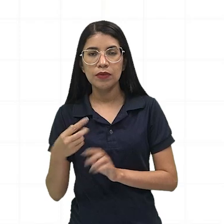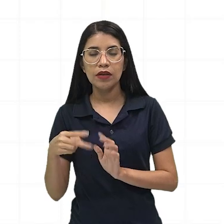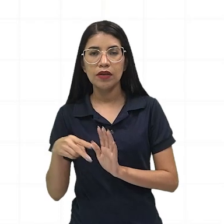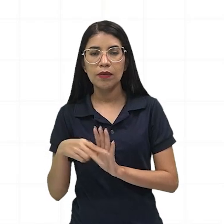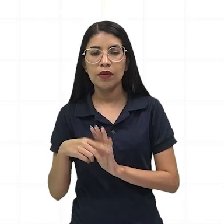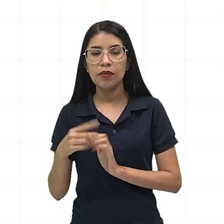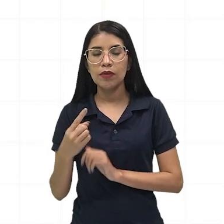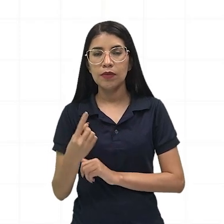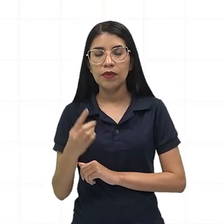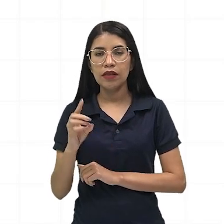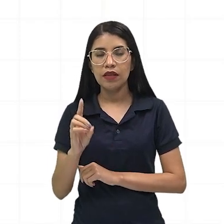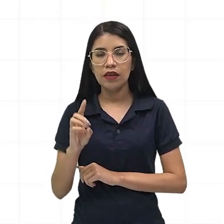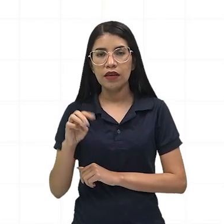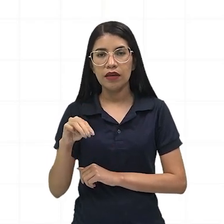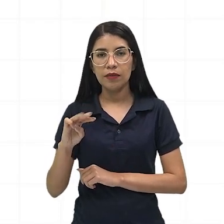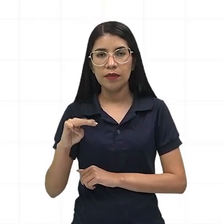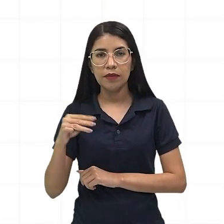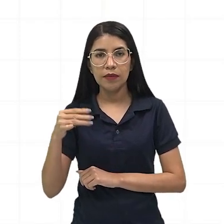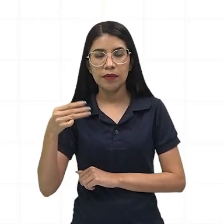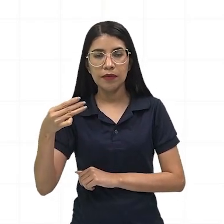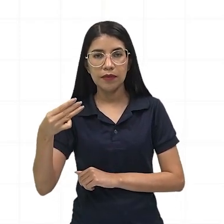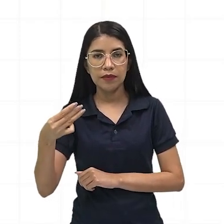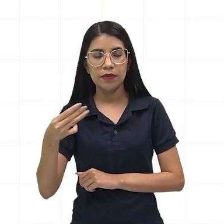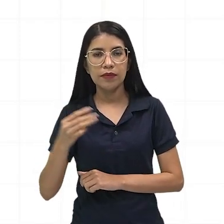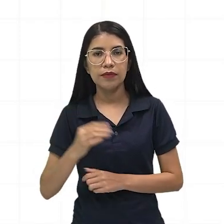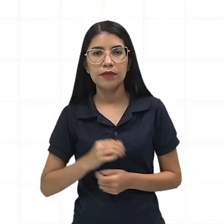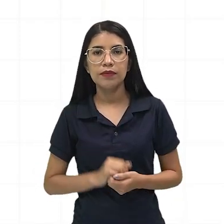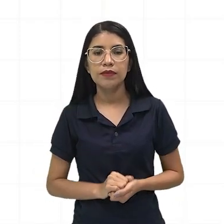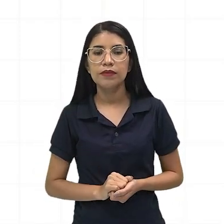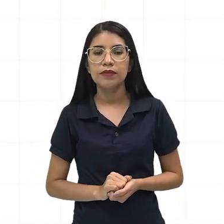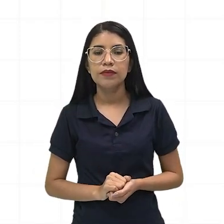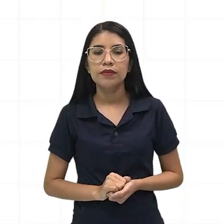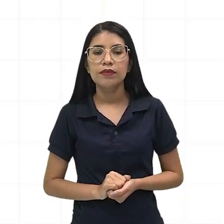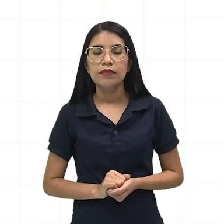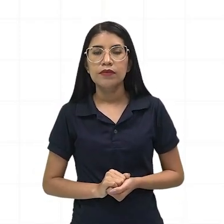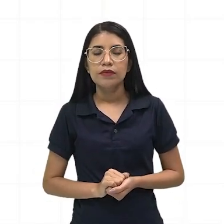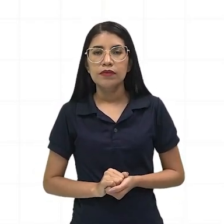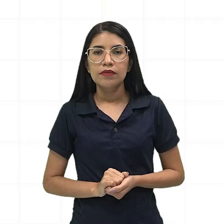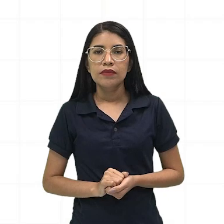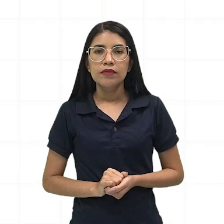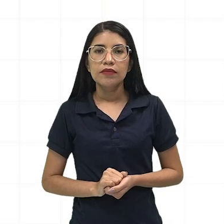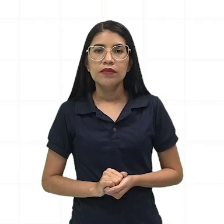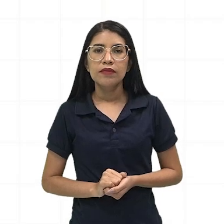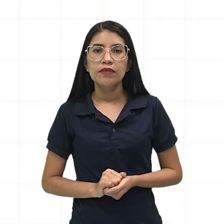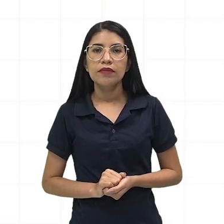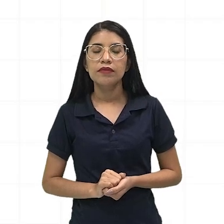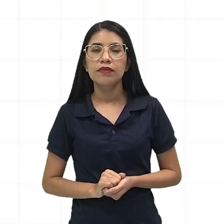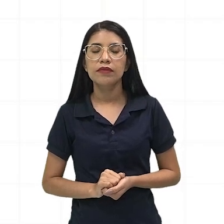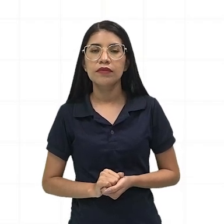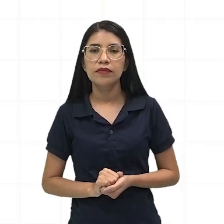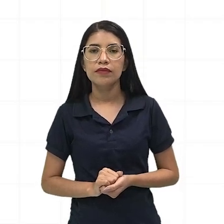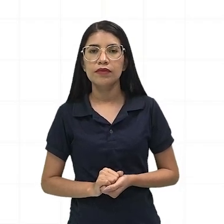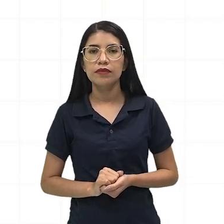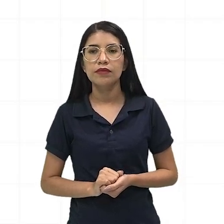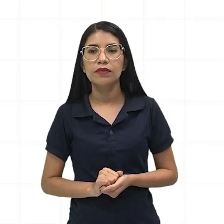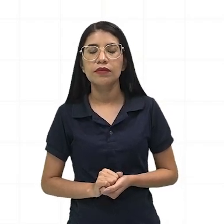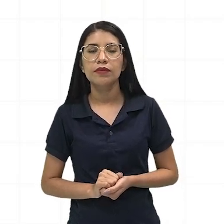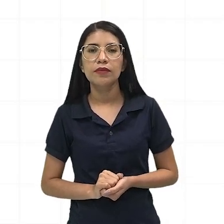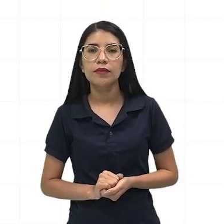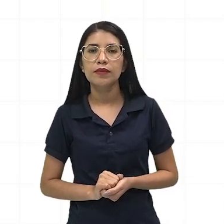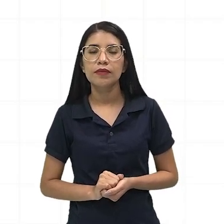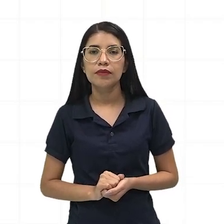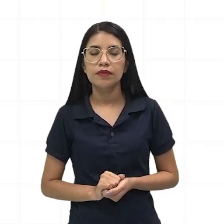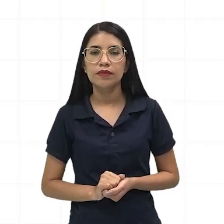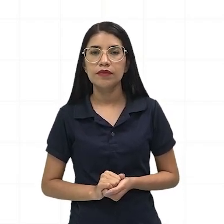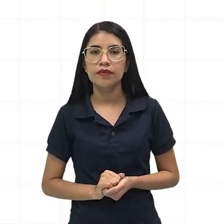1 decímetro vezes 1 decímetro vezes 1 decímetro. 1 vezes